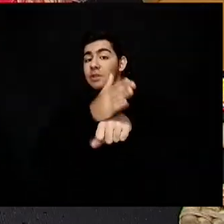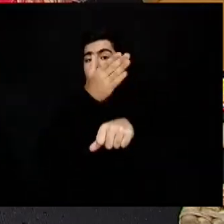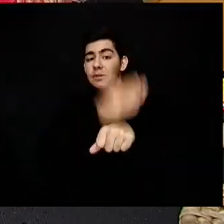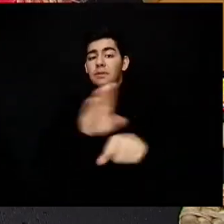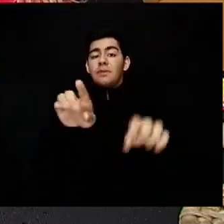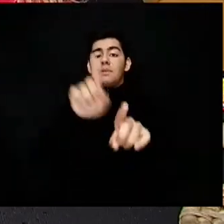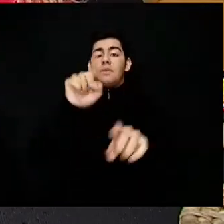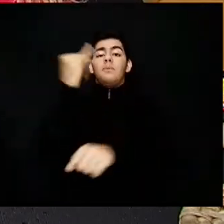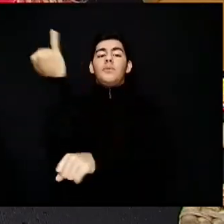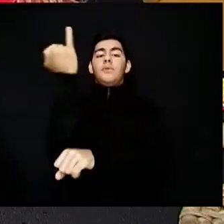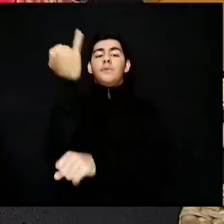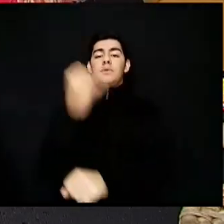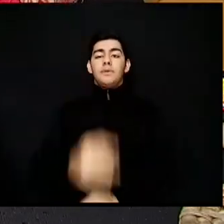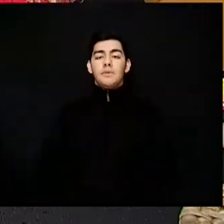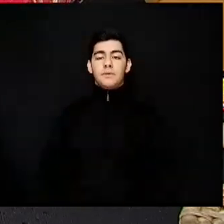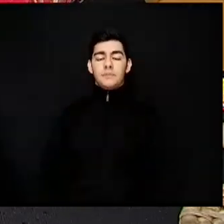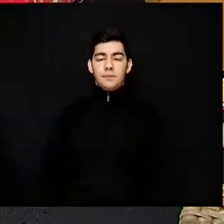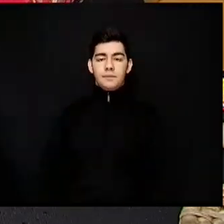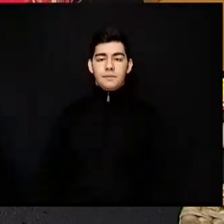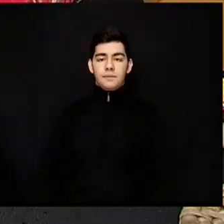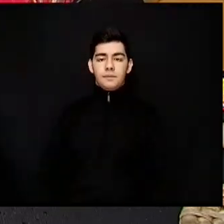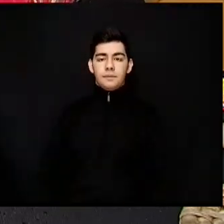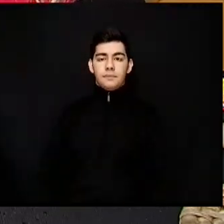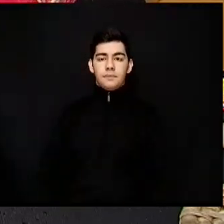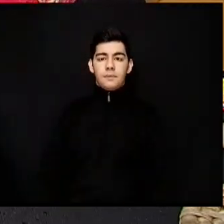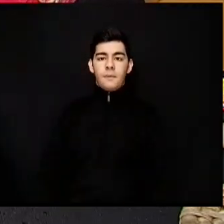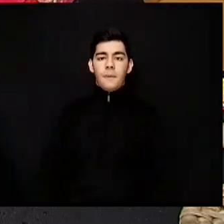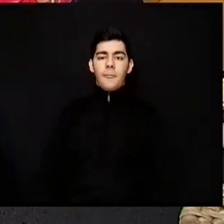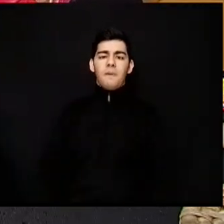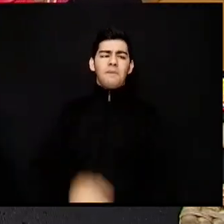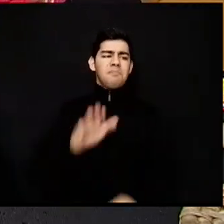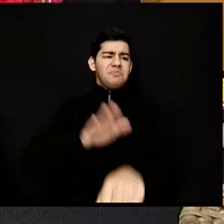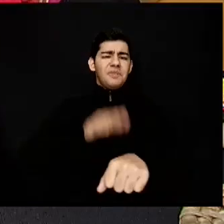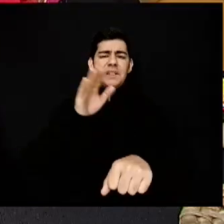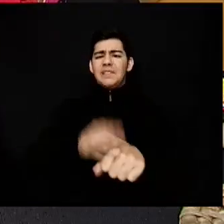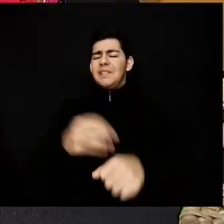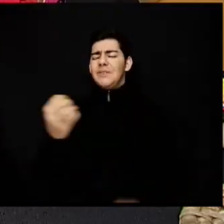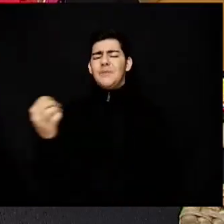Vai ressignificando, inventando moda.